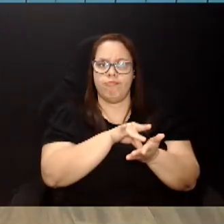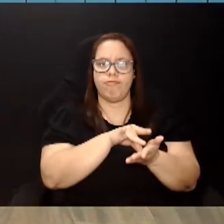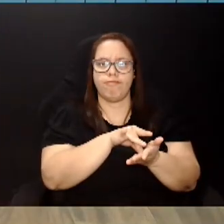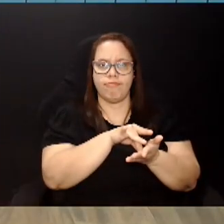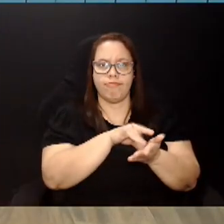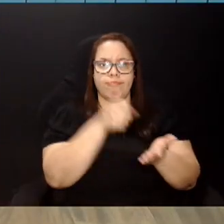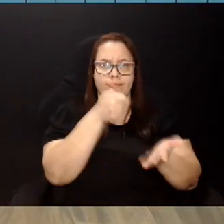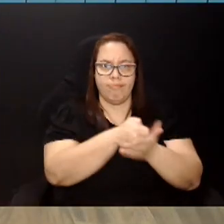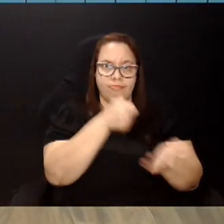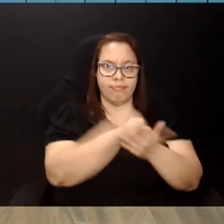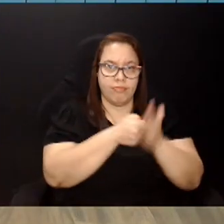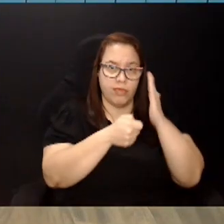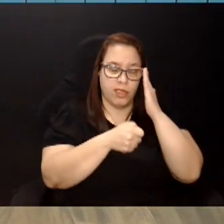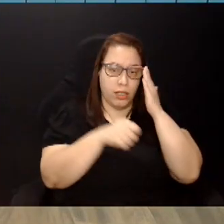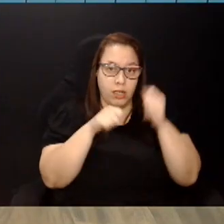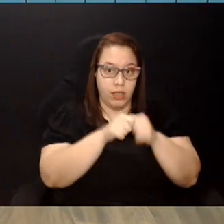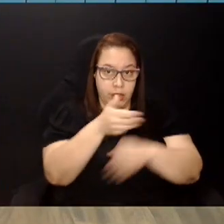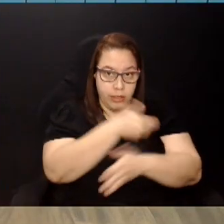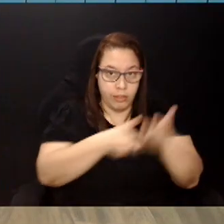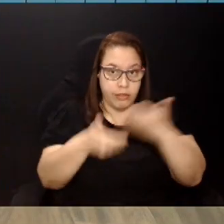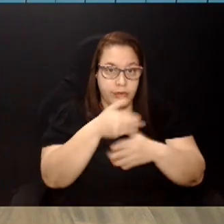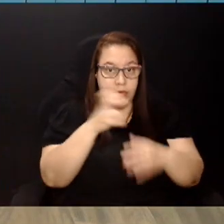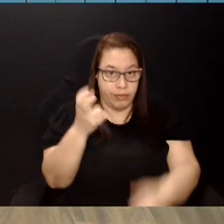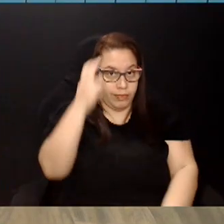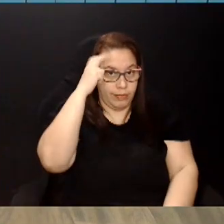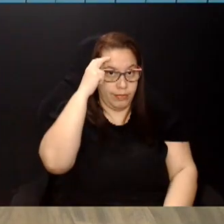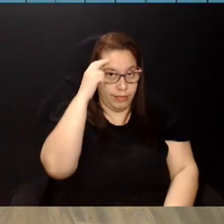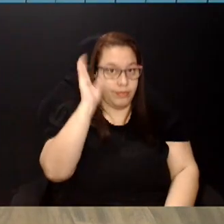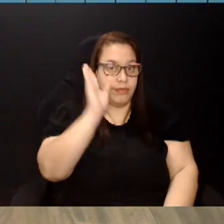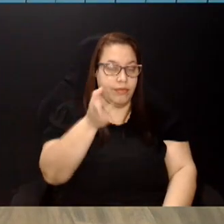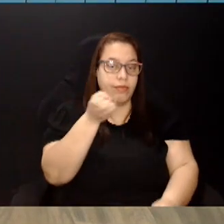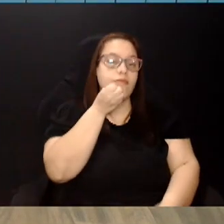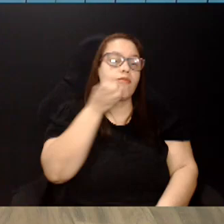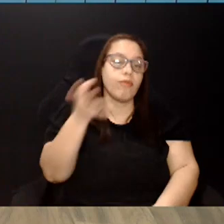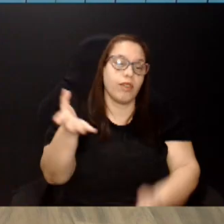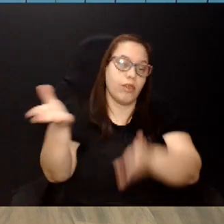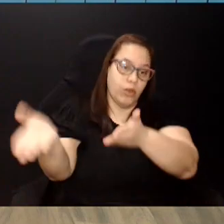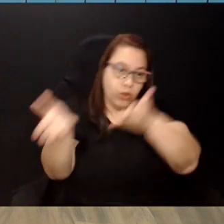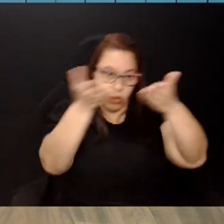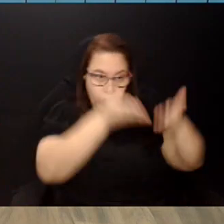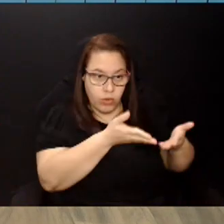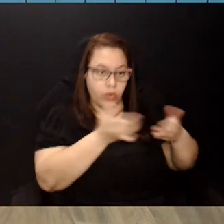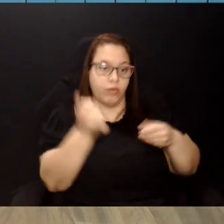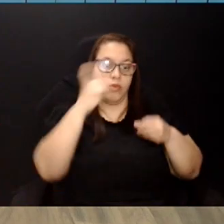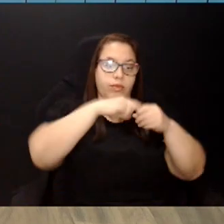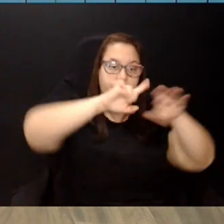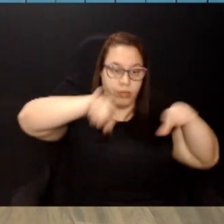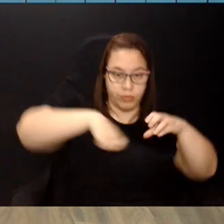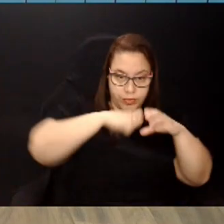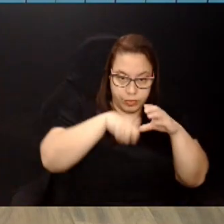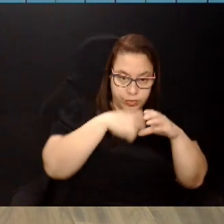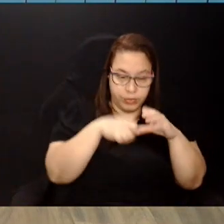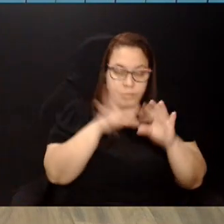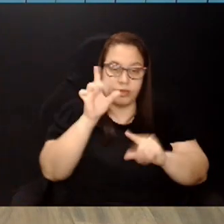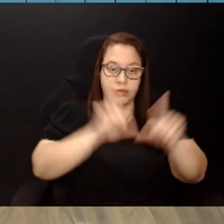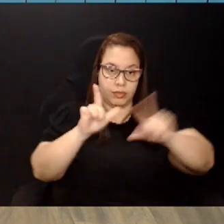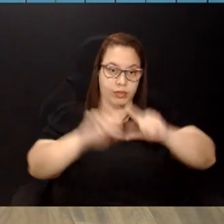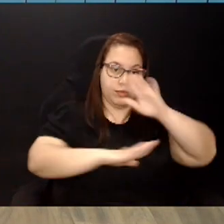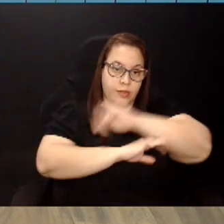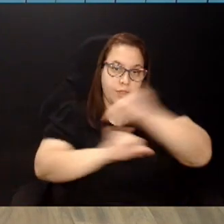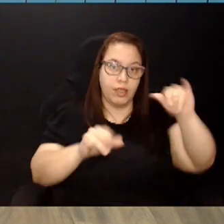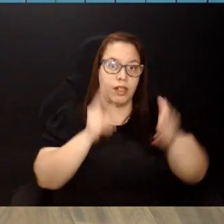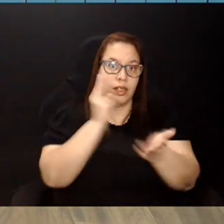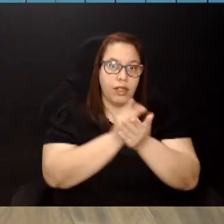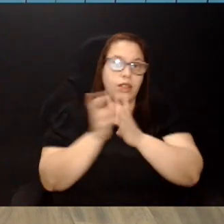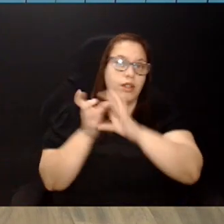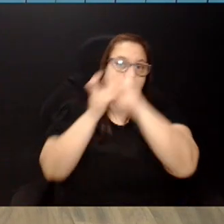que passa a fazer parte da cultura. Já faço um novo convite para você retornar ao nosso telejornal, que seja sempre num cenário melhor,